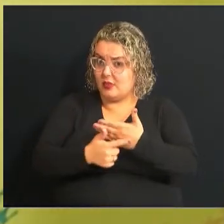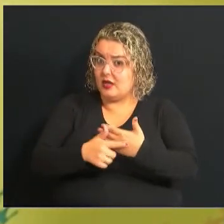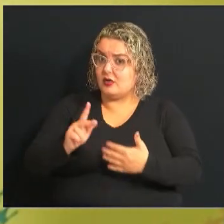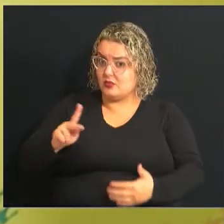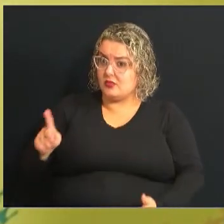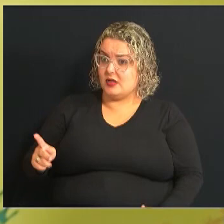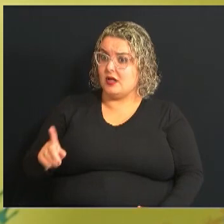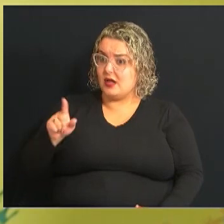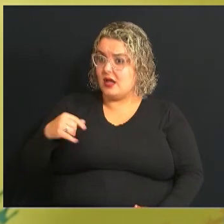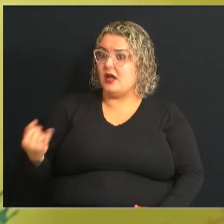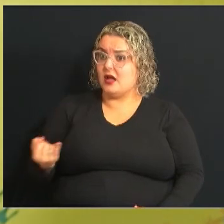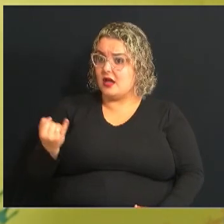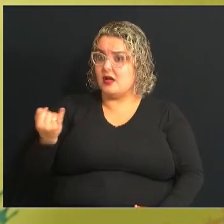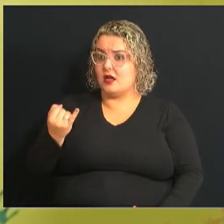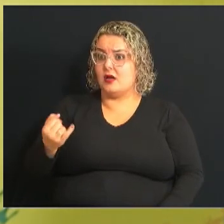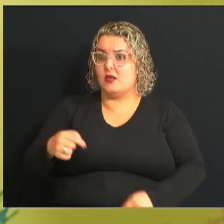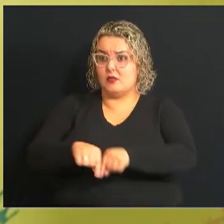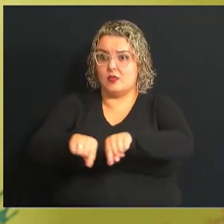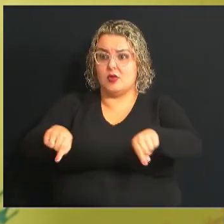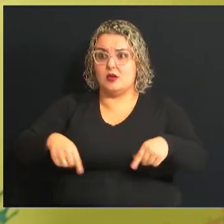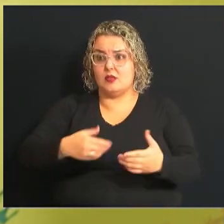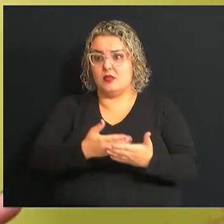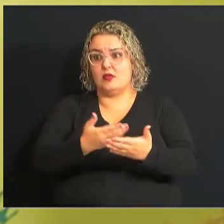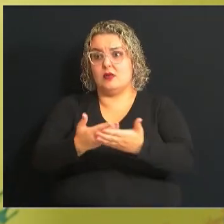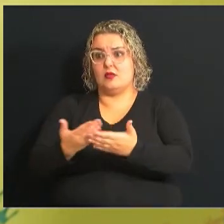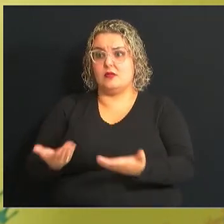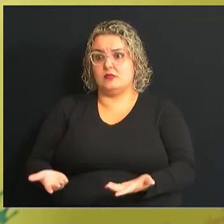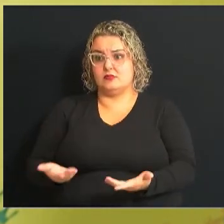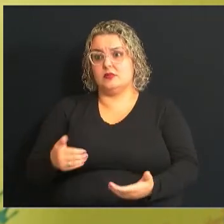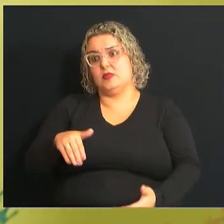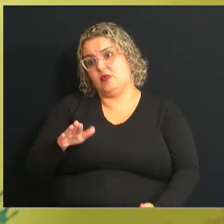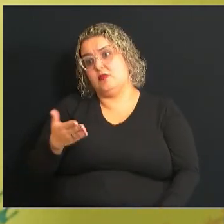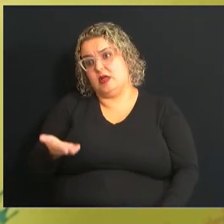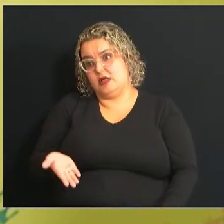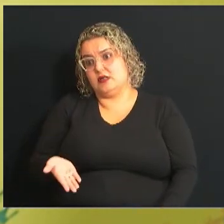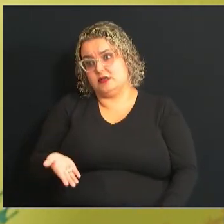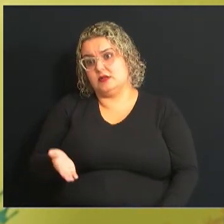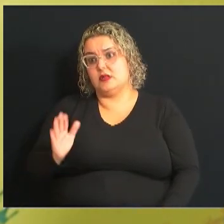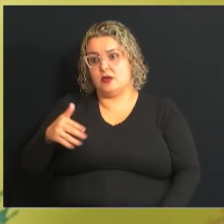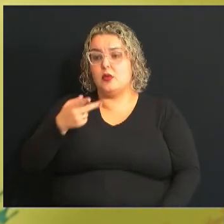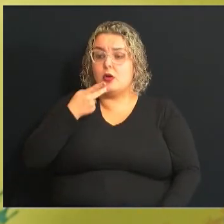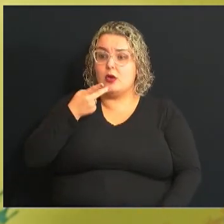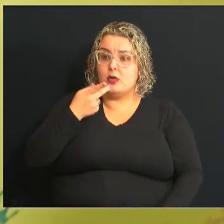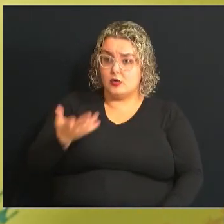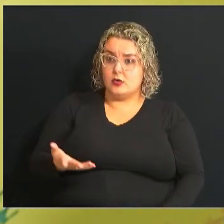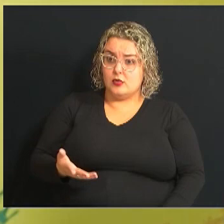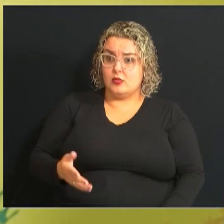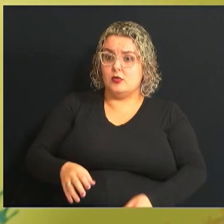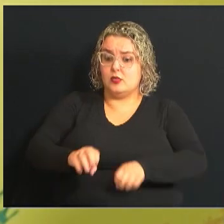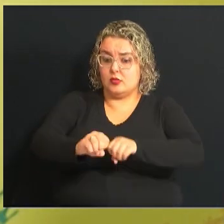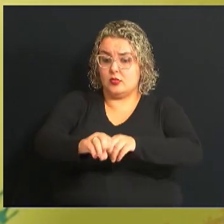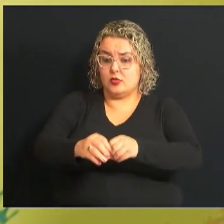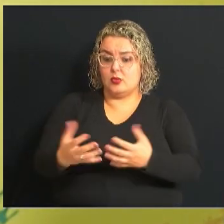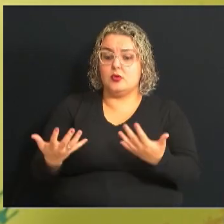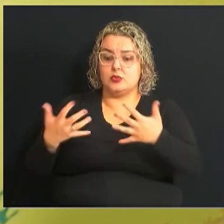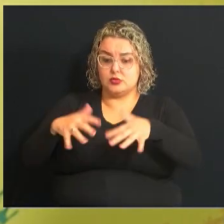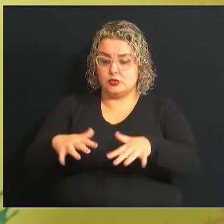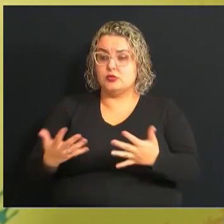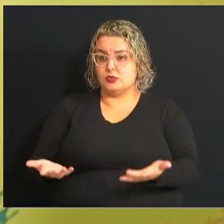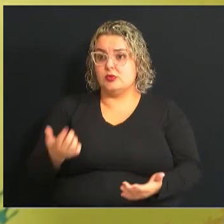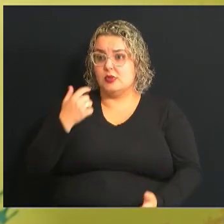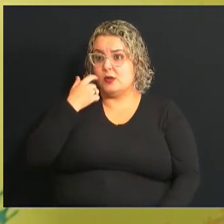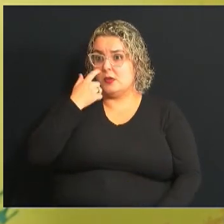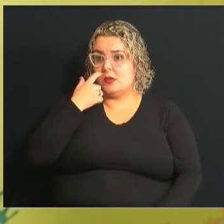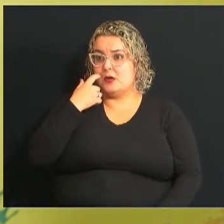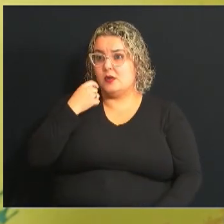muito importante na sala de aula, ainda mais, não é, quando a gente fala de educação inclusiva. Por que a